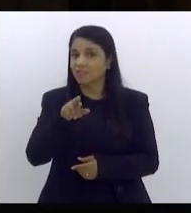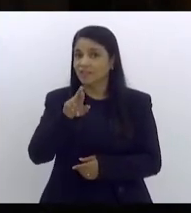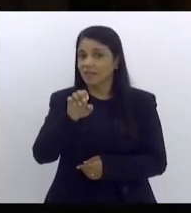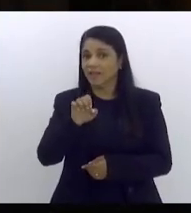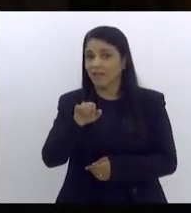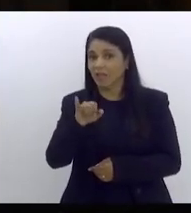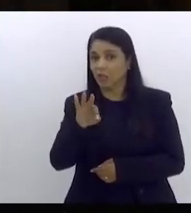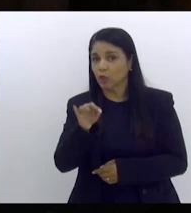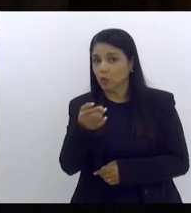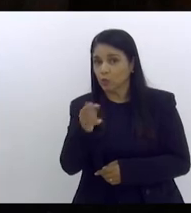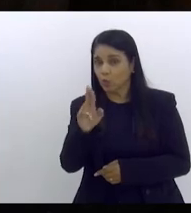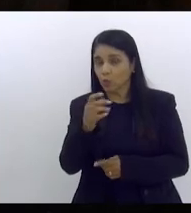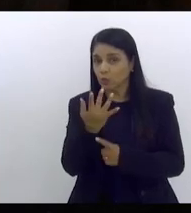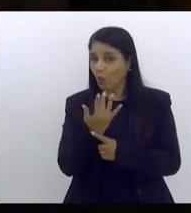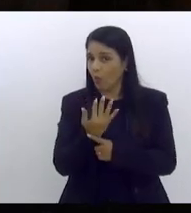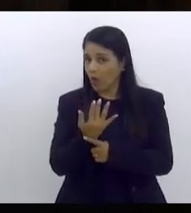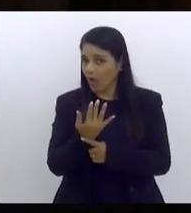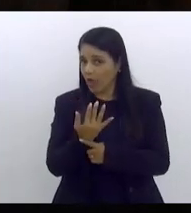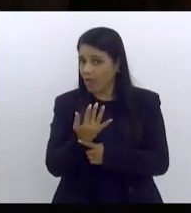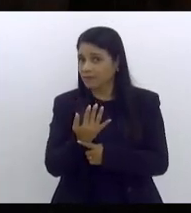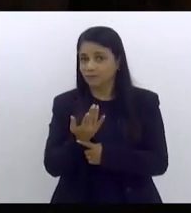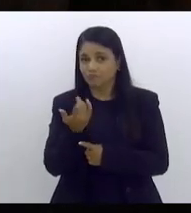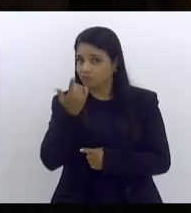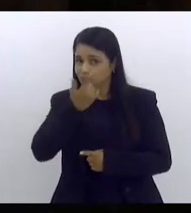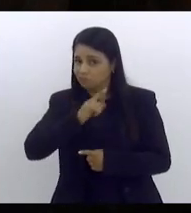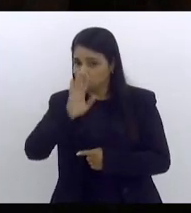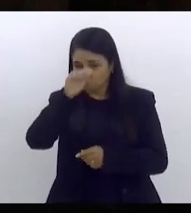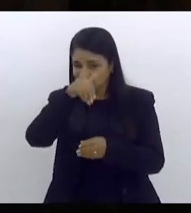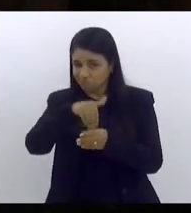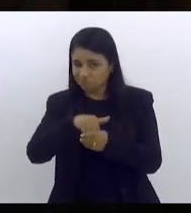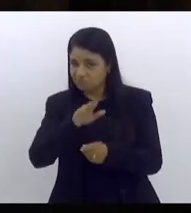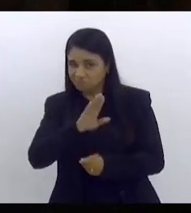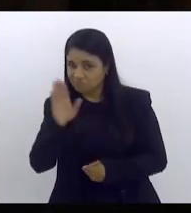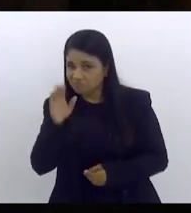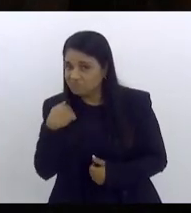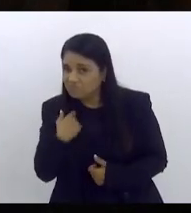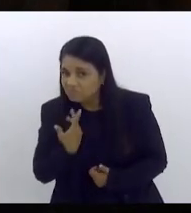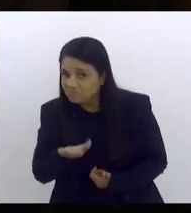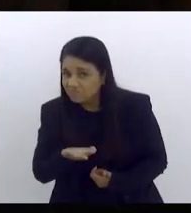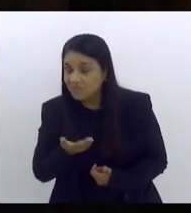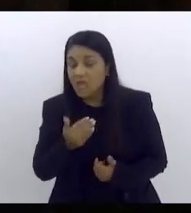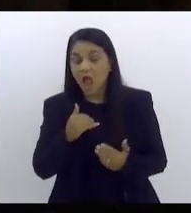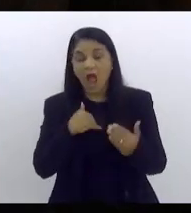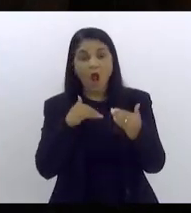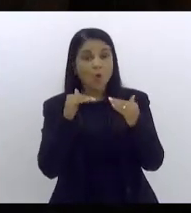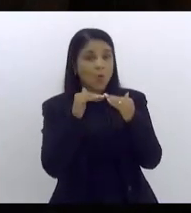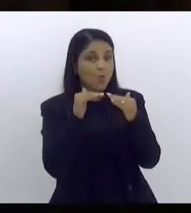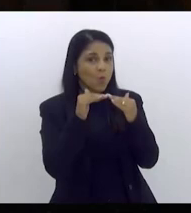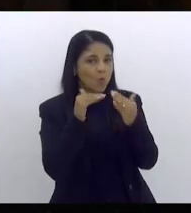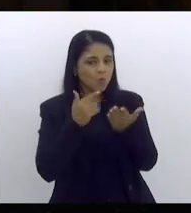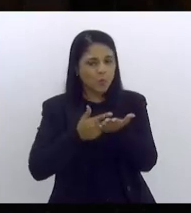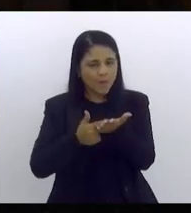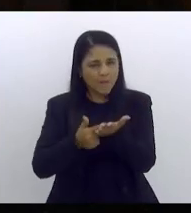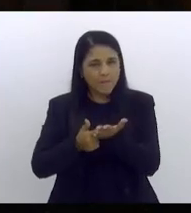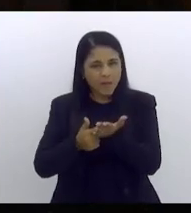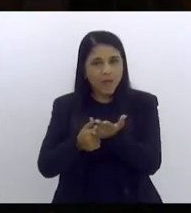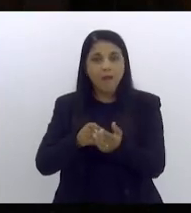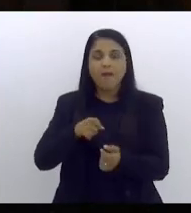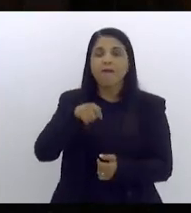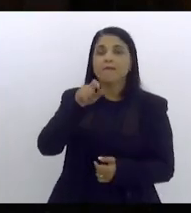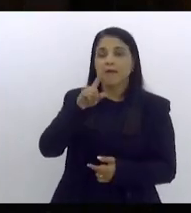UERJ. E aí, claramente, houve um acordo entre quem mandava na